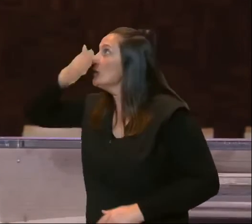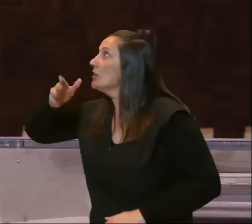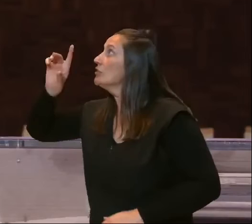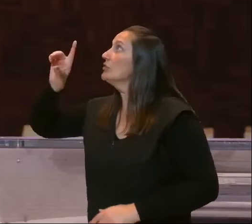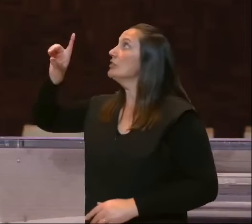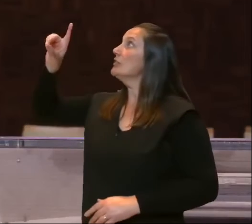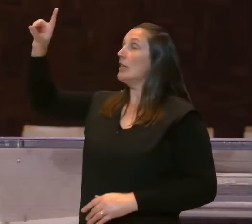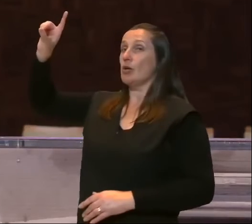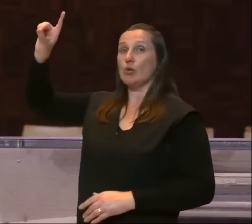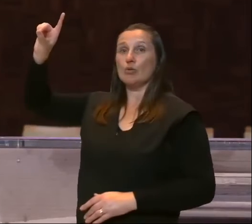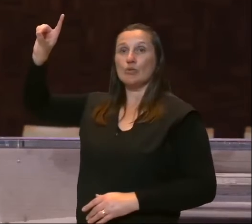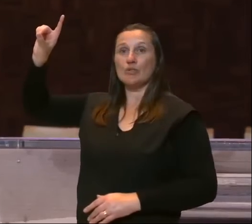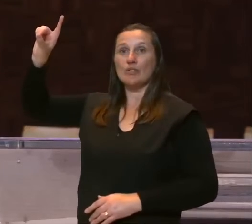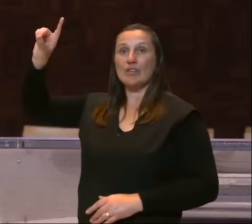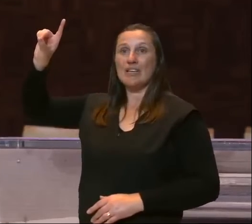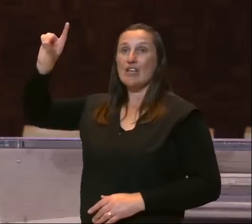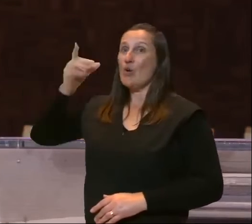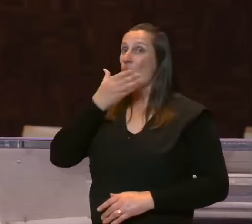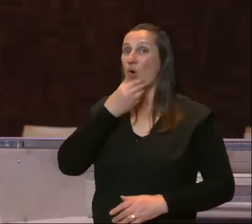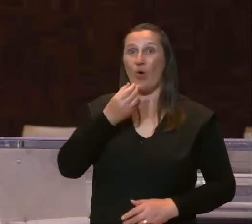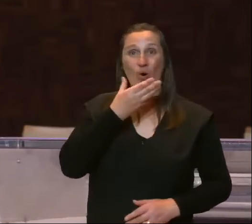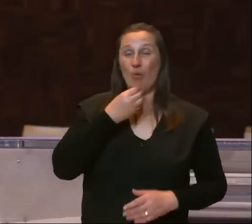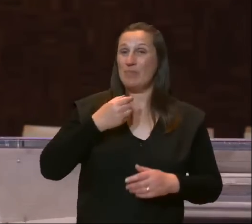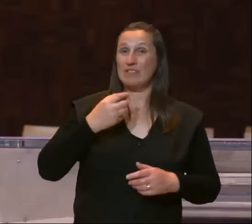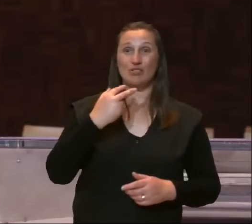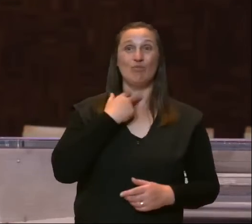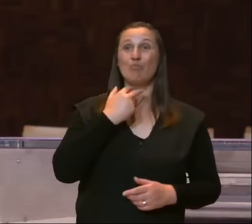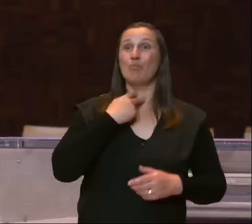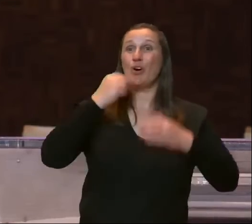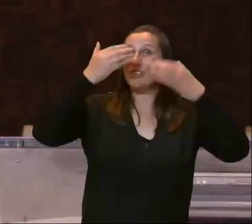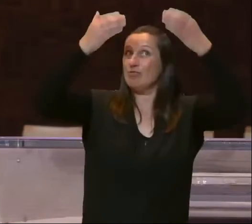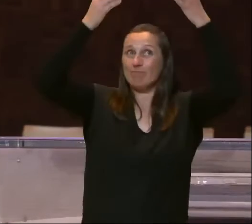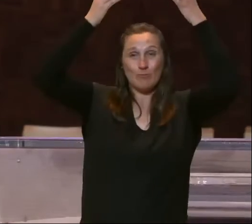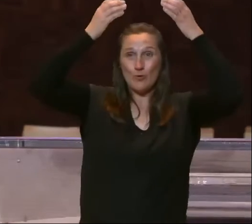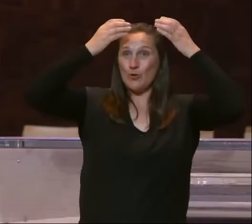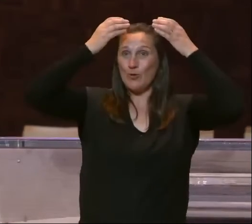Jesus, nenhuma coroa de homem permanece, eu tiro a minha.